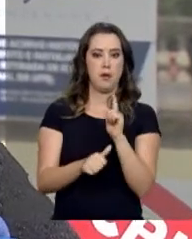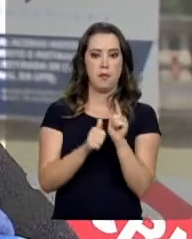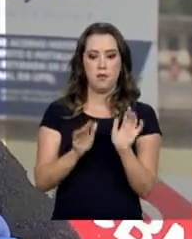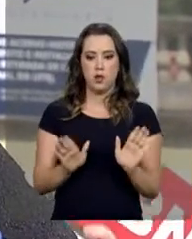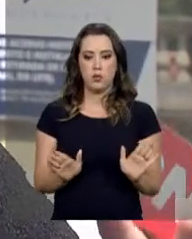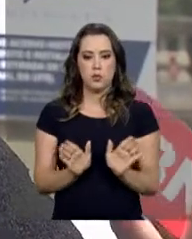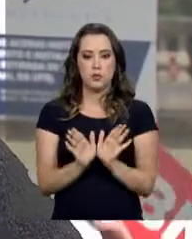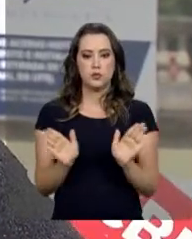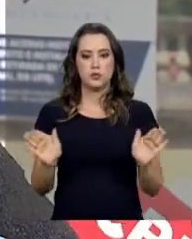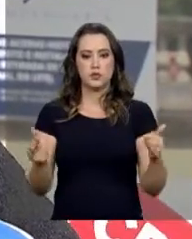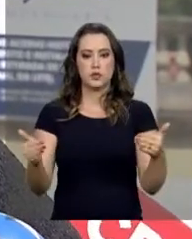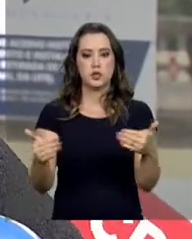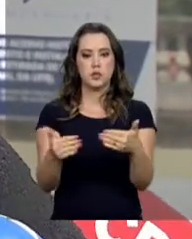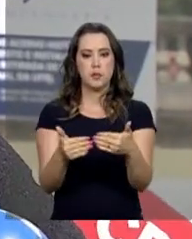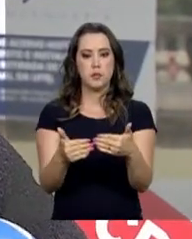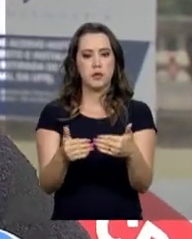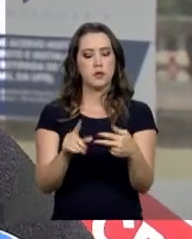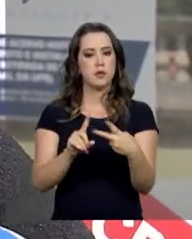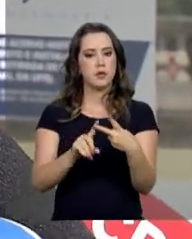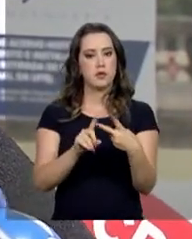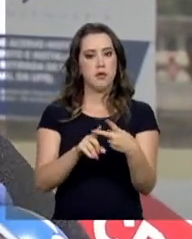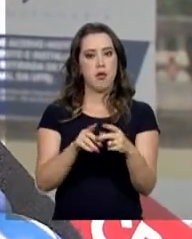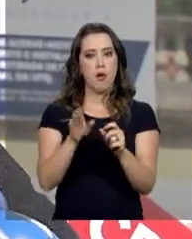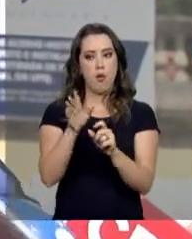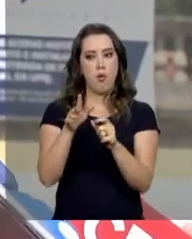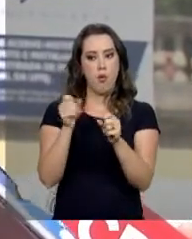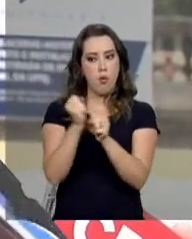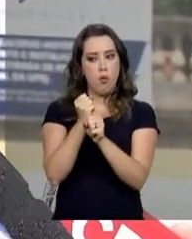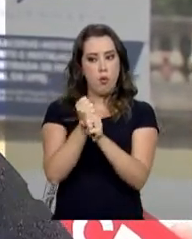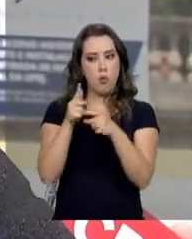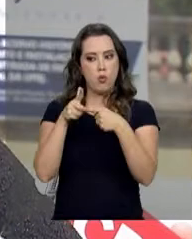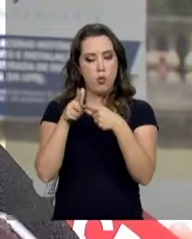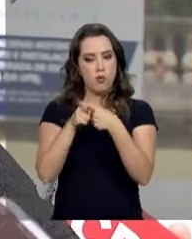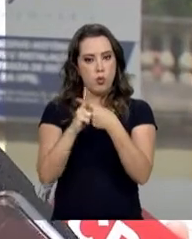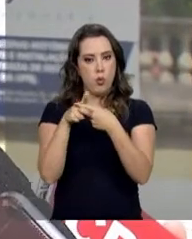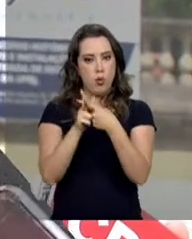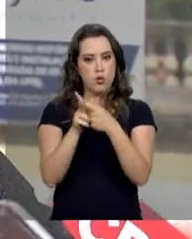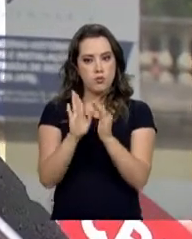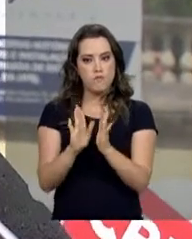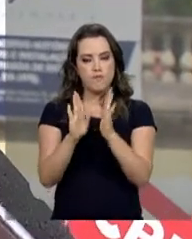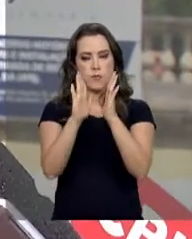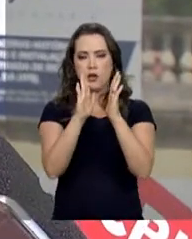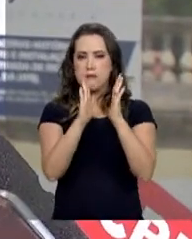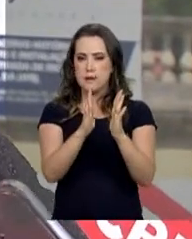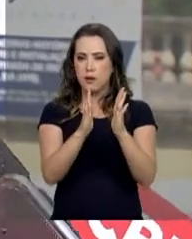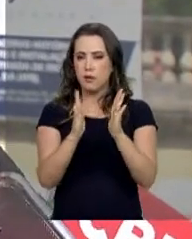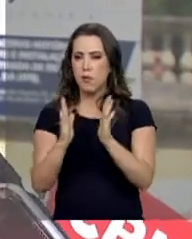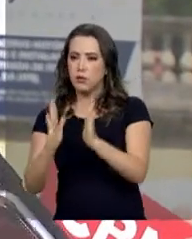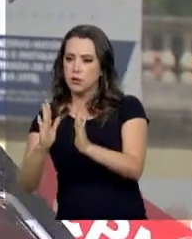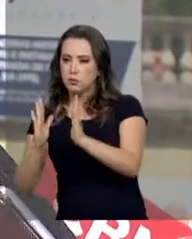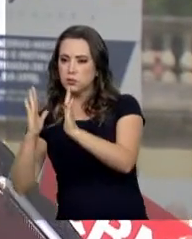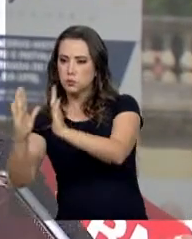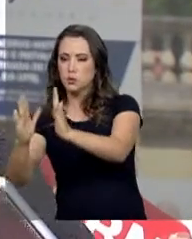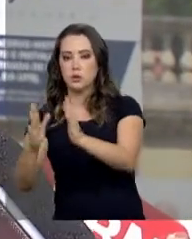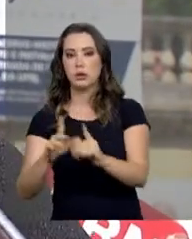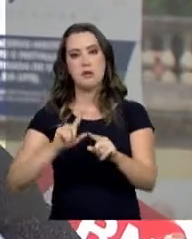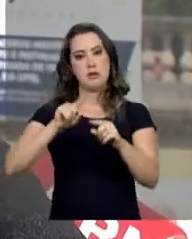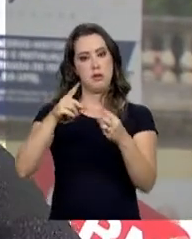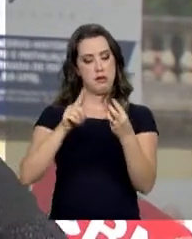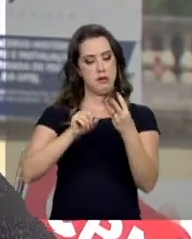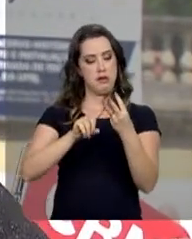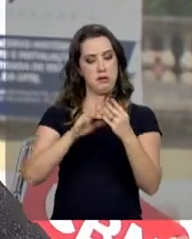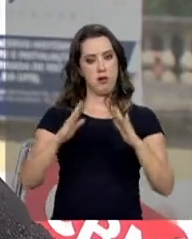área segundo reforço estrutural terceiro é uma cobertura tão logo essas obras sejam finalizadas